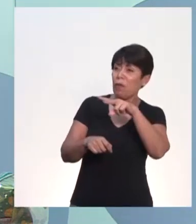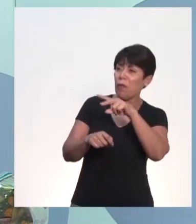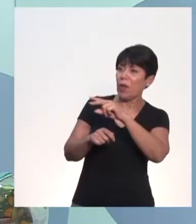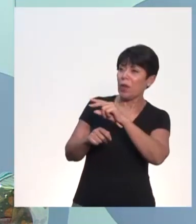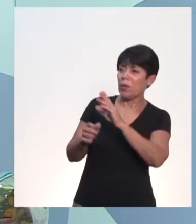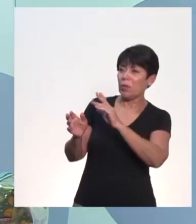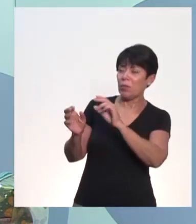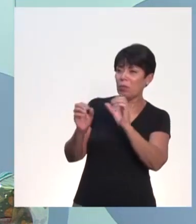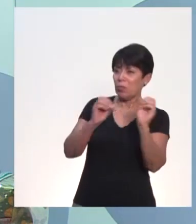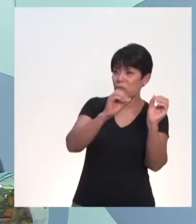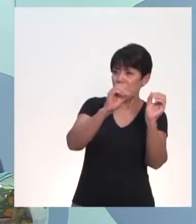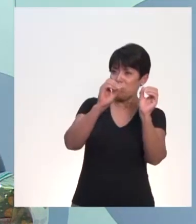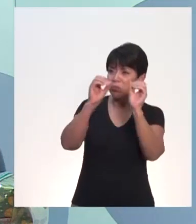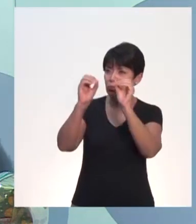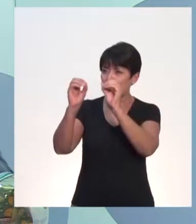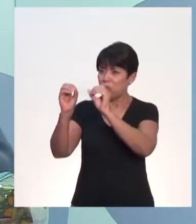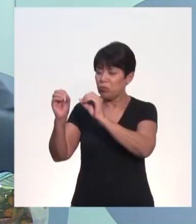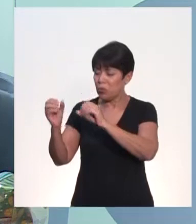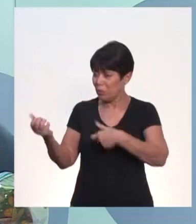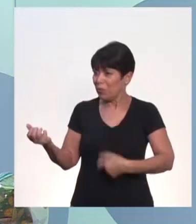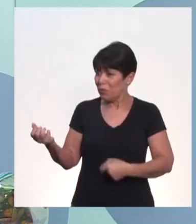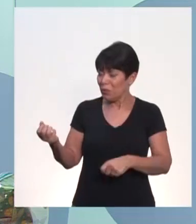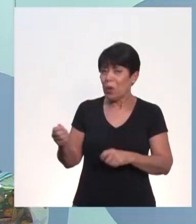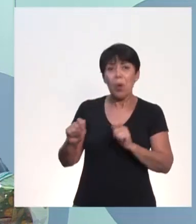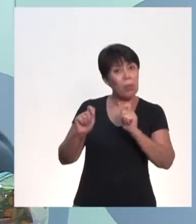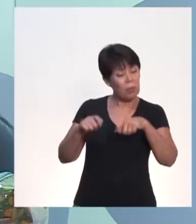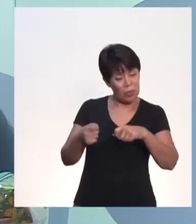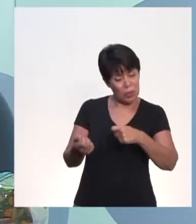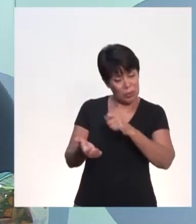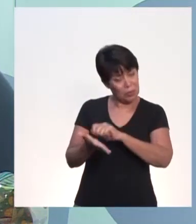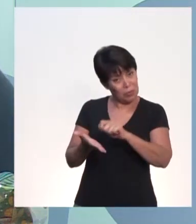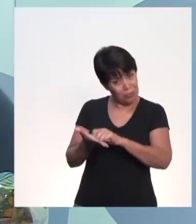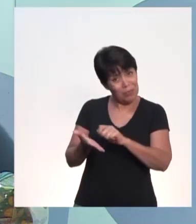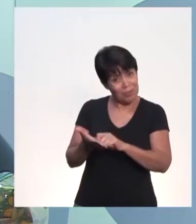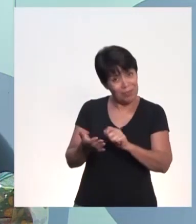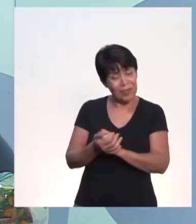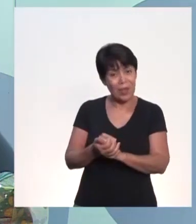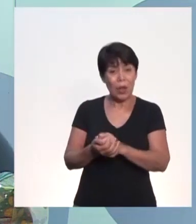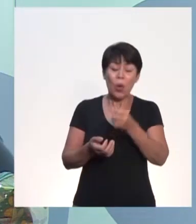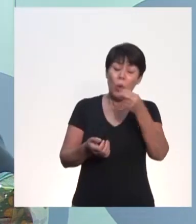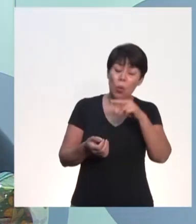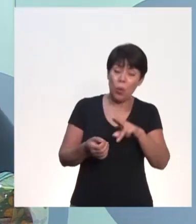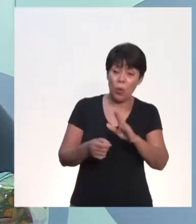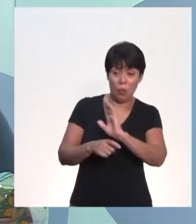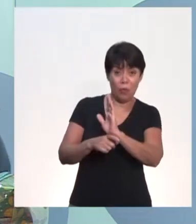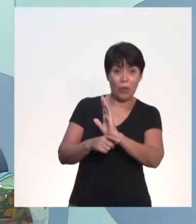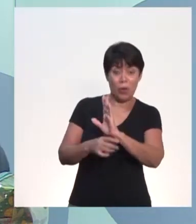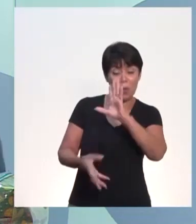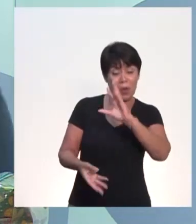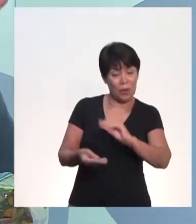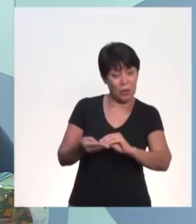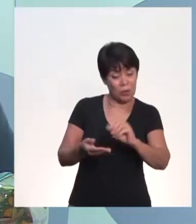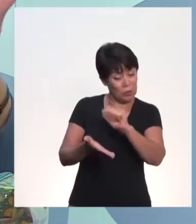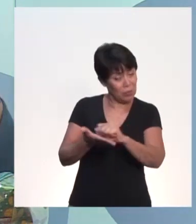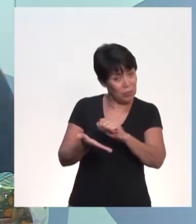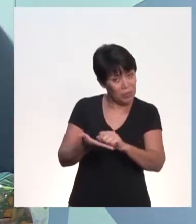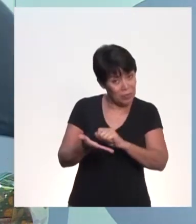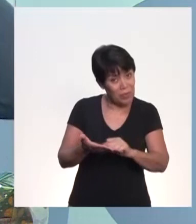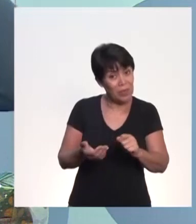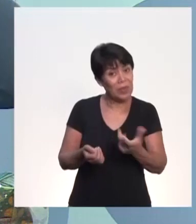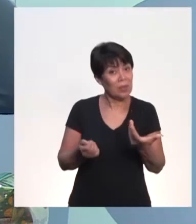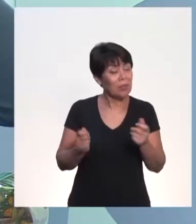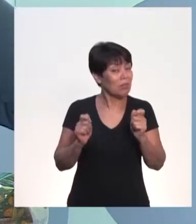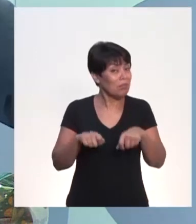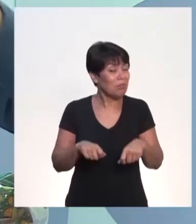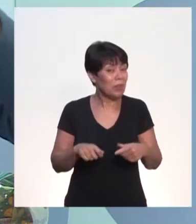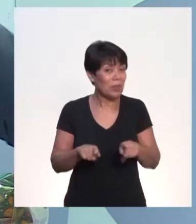aquela pessoa tocar. Eu posso fazer um resumo de um filme que eu tenha assistido, a gente vai dar outros nomes até